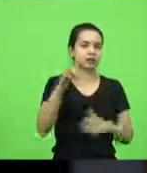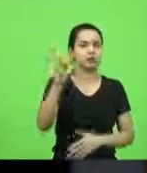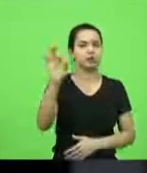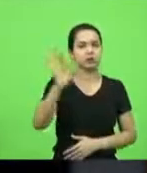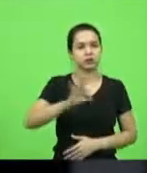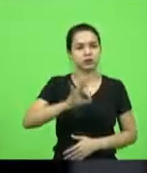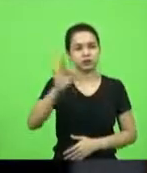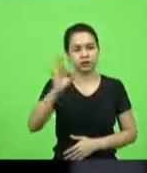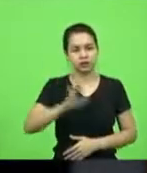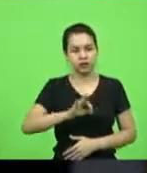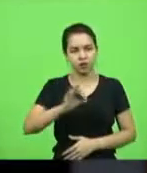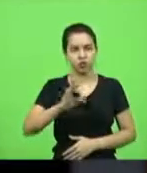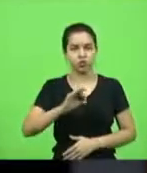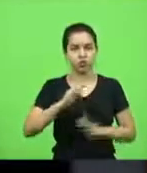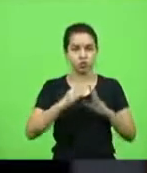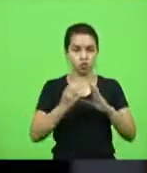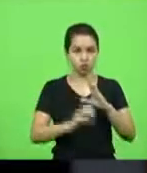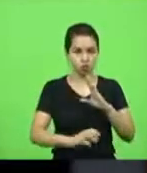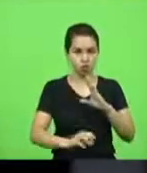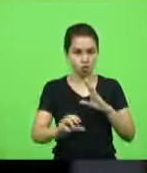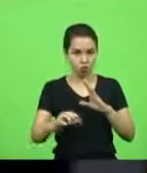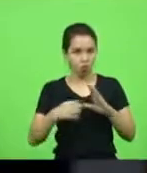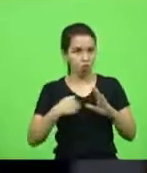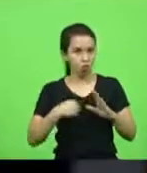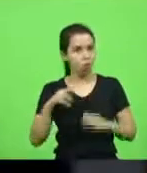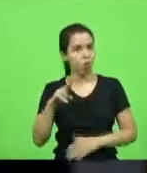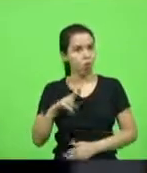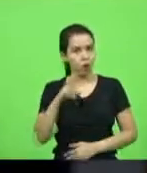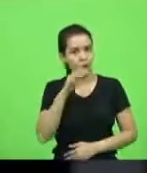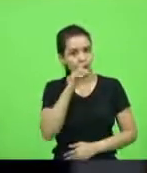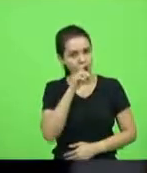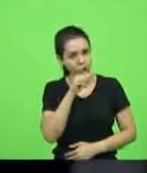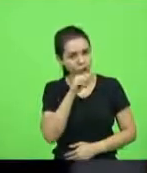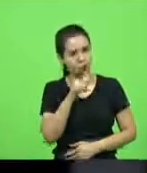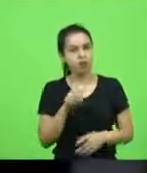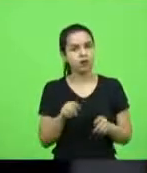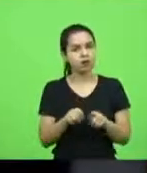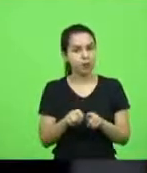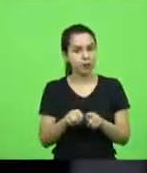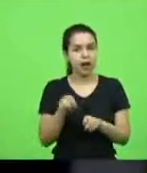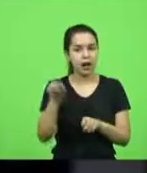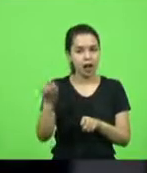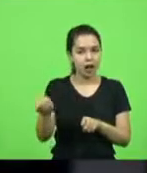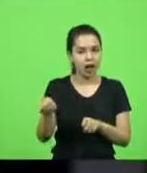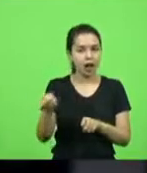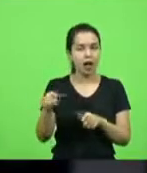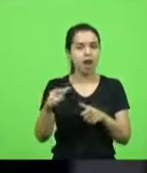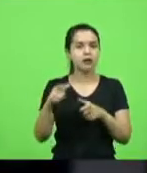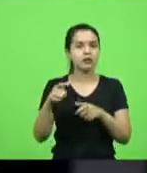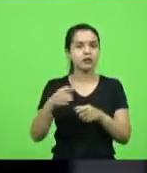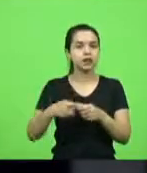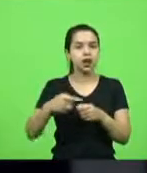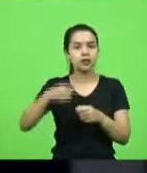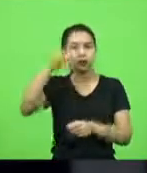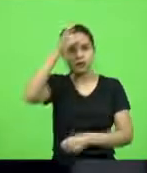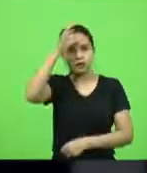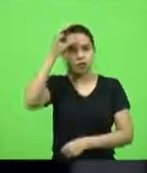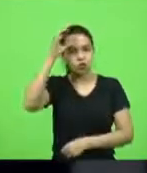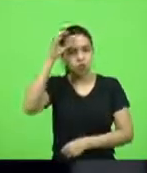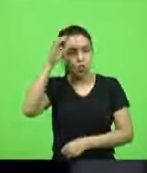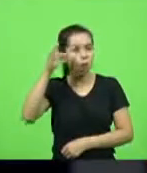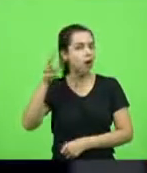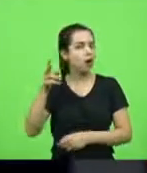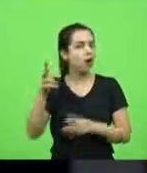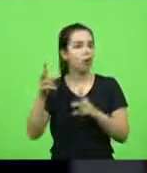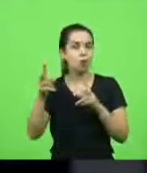do que o consumo de água de Criciúma a tanta coisa o presidente estado Marés não consiga faz é